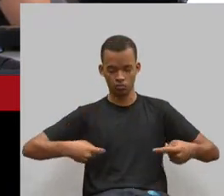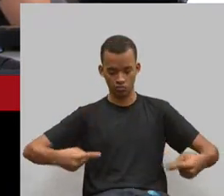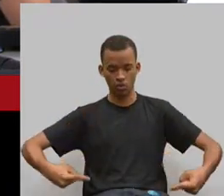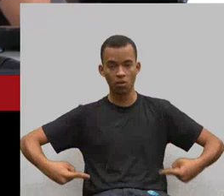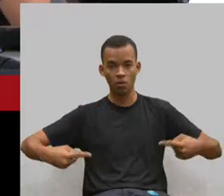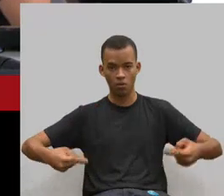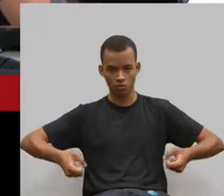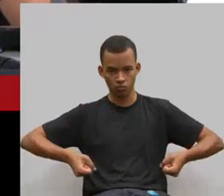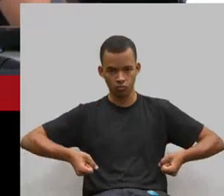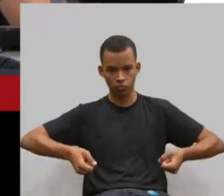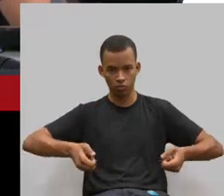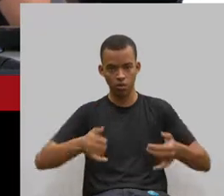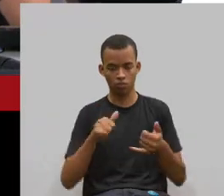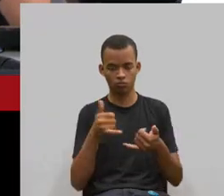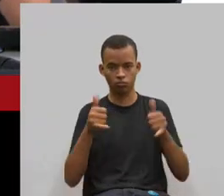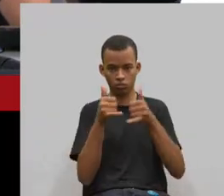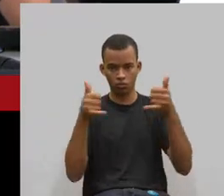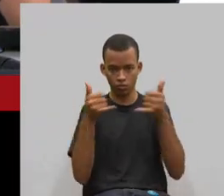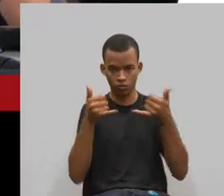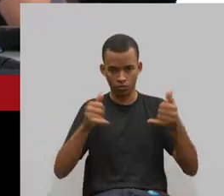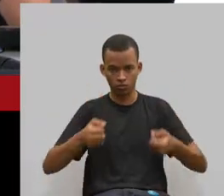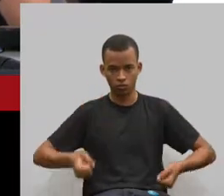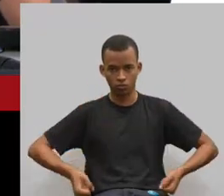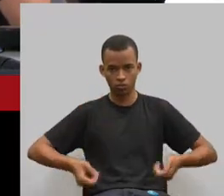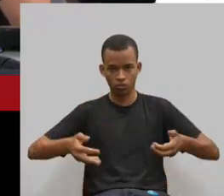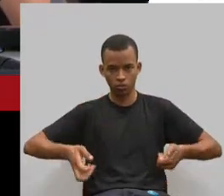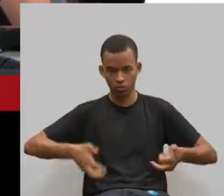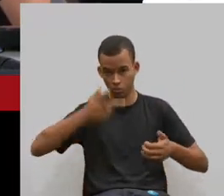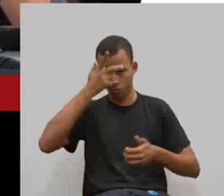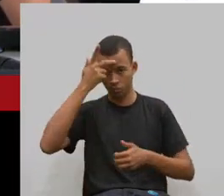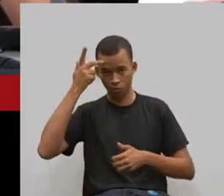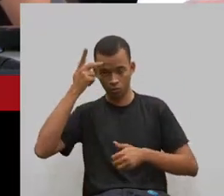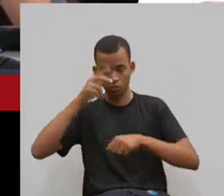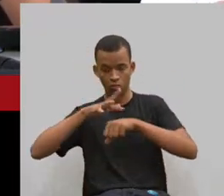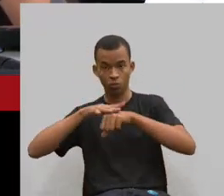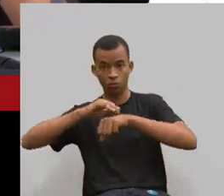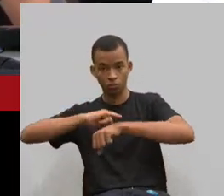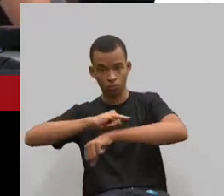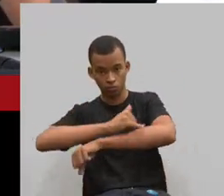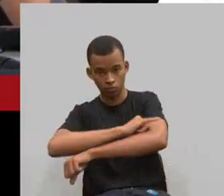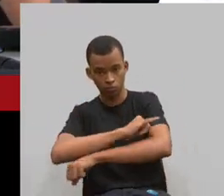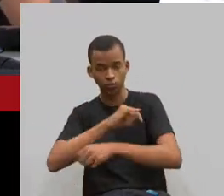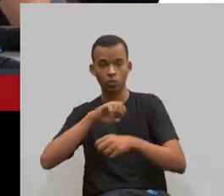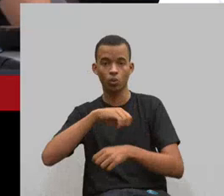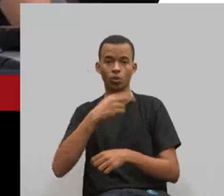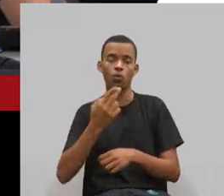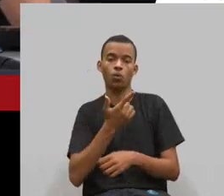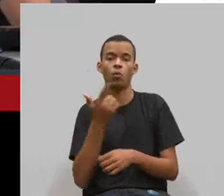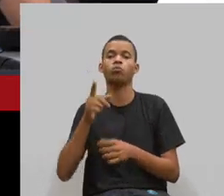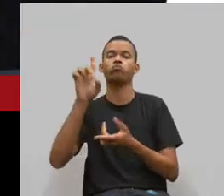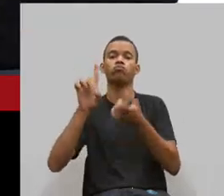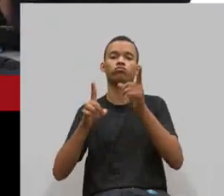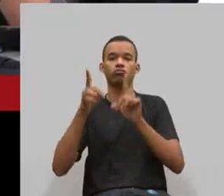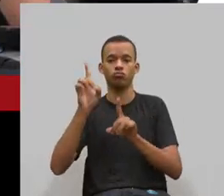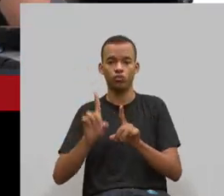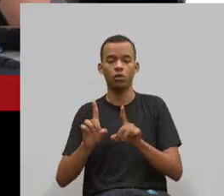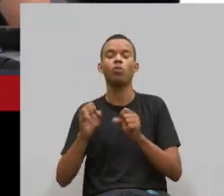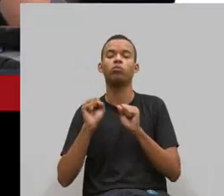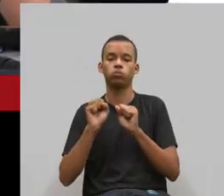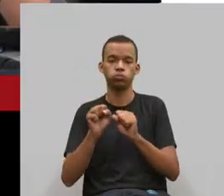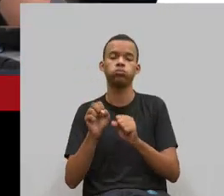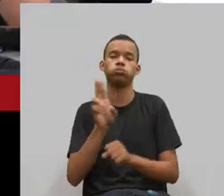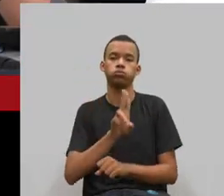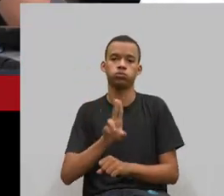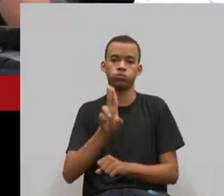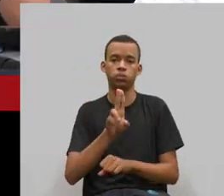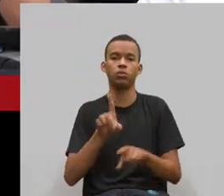ou obesas na vida dos cadeirantes das pessoas com mobilidade reduzida e